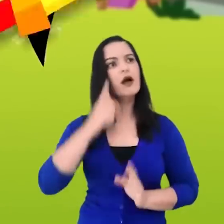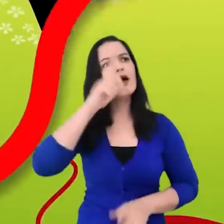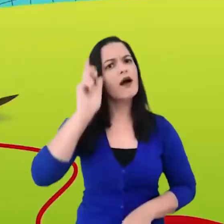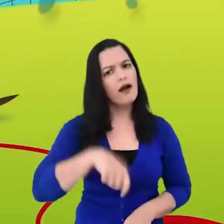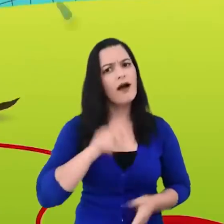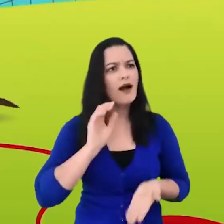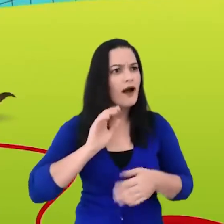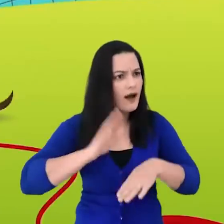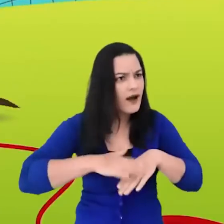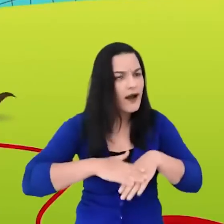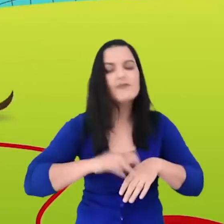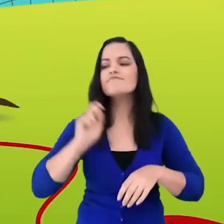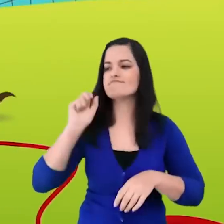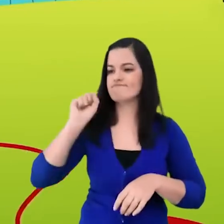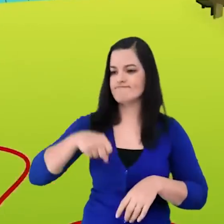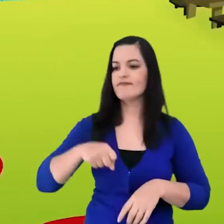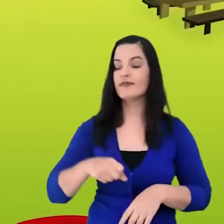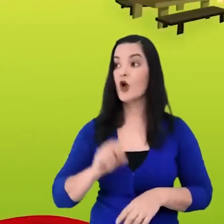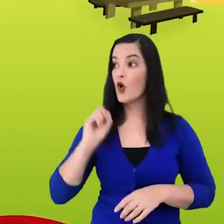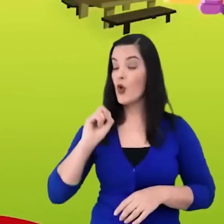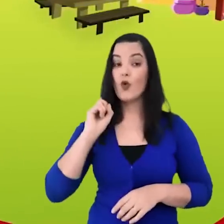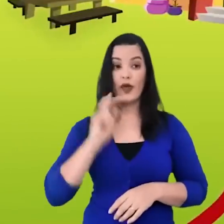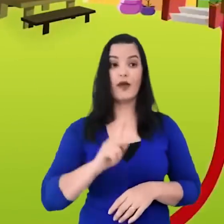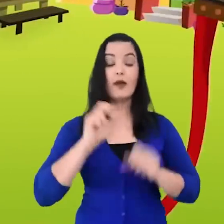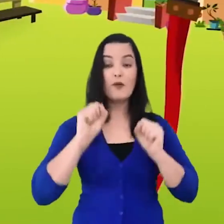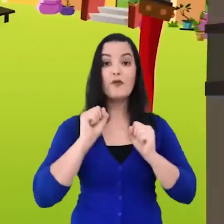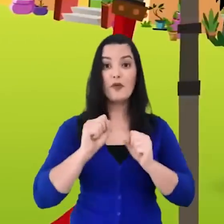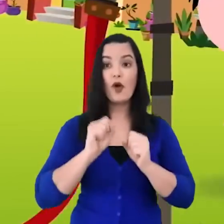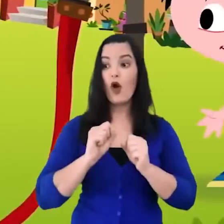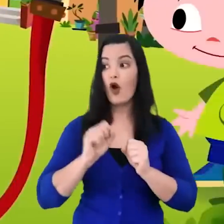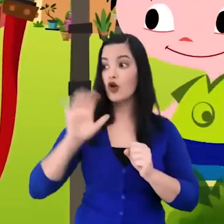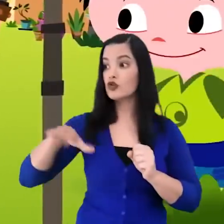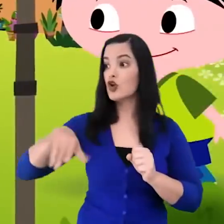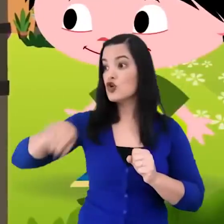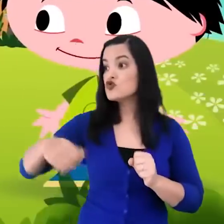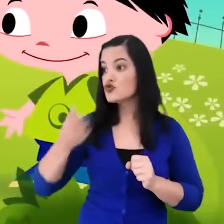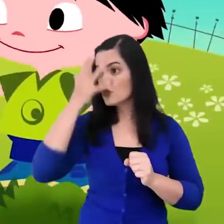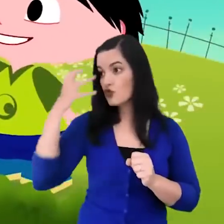Aham. Ok. Pode ligar, Júpiter.